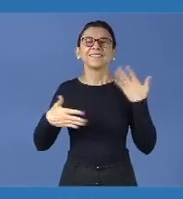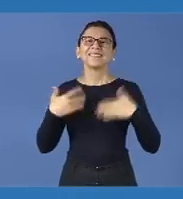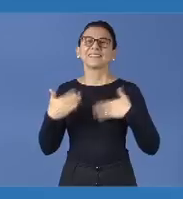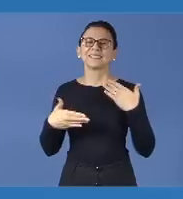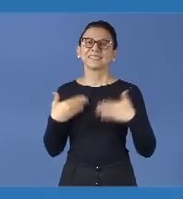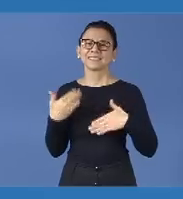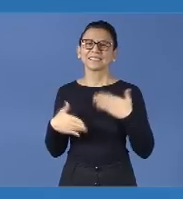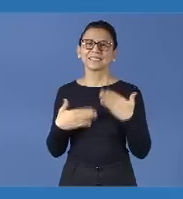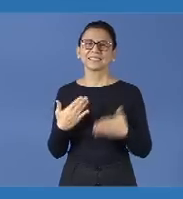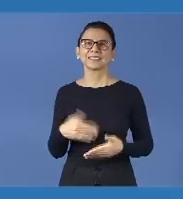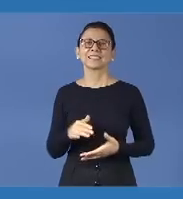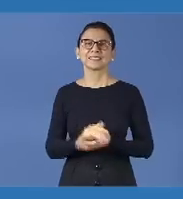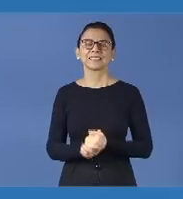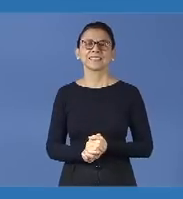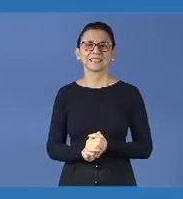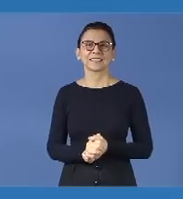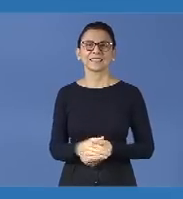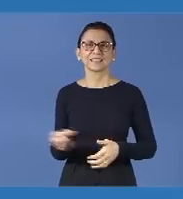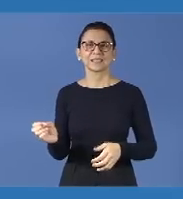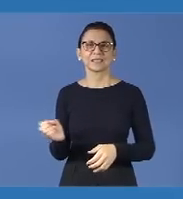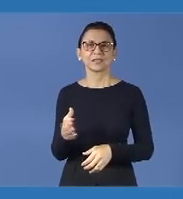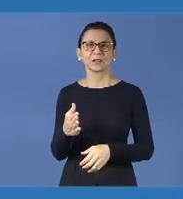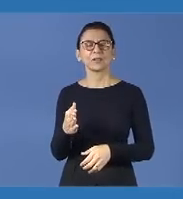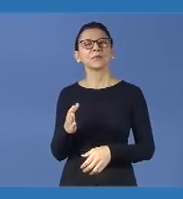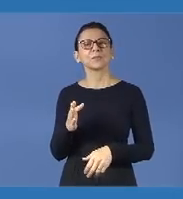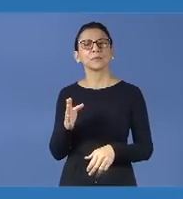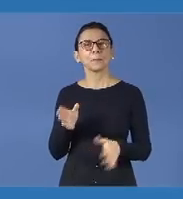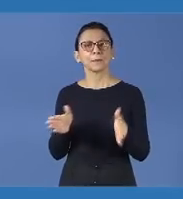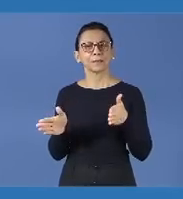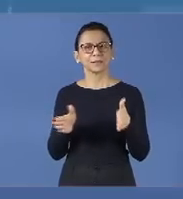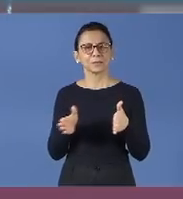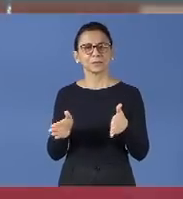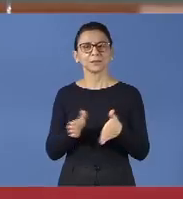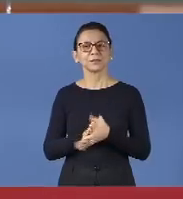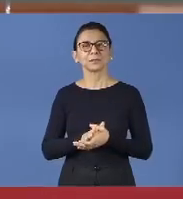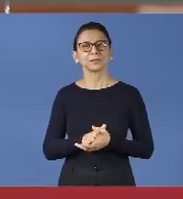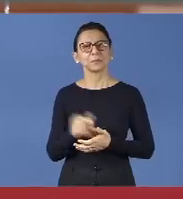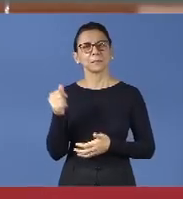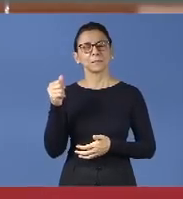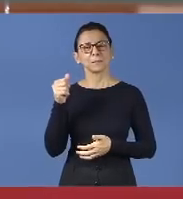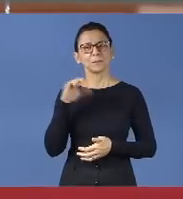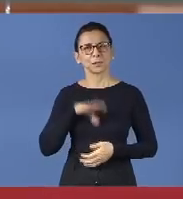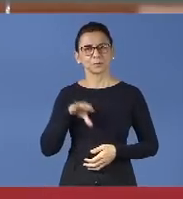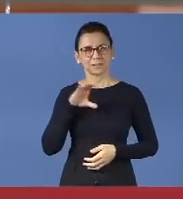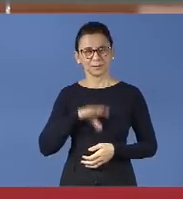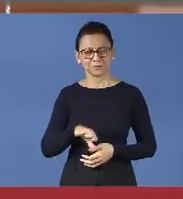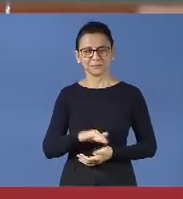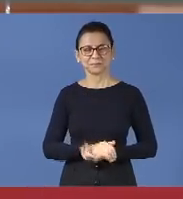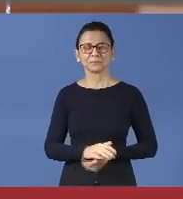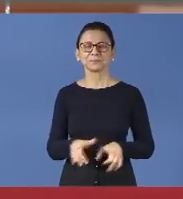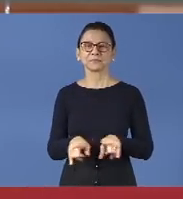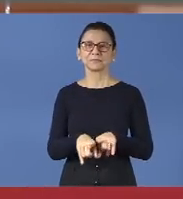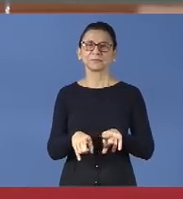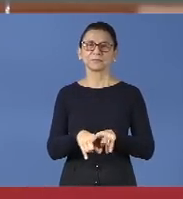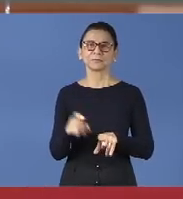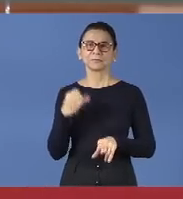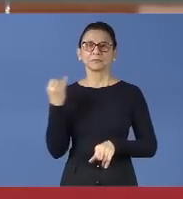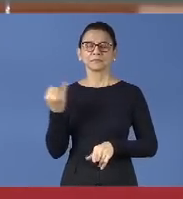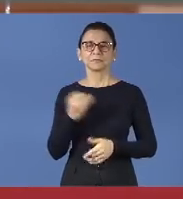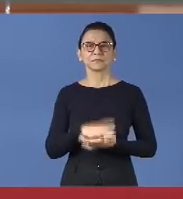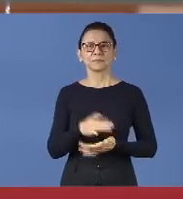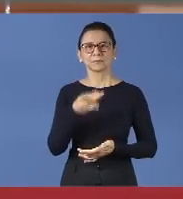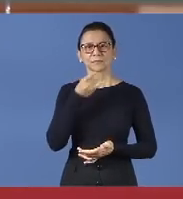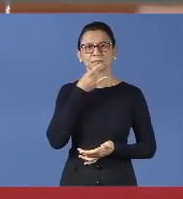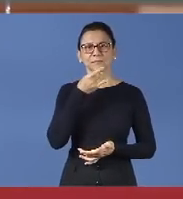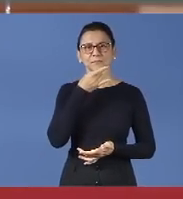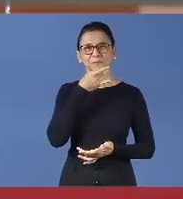para esta nova etapa da obra do Senhor naquele país, em Portugal. Destacamos também, em Cachoeiro de